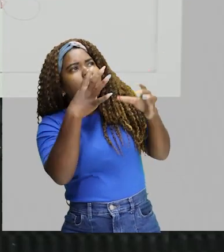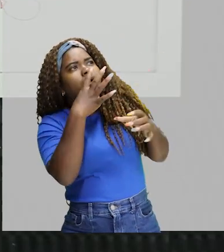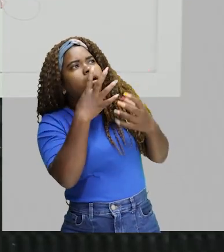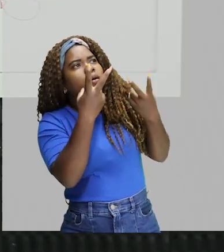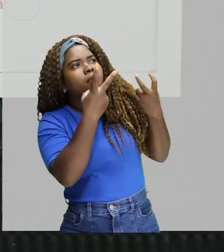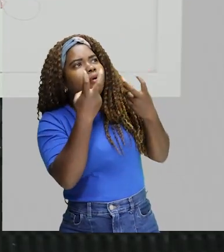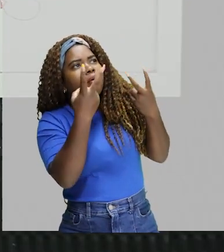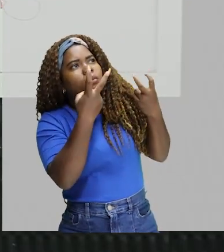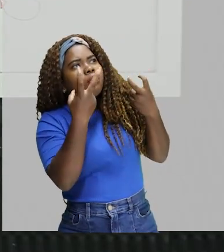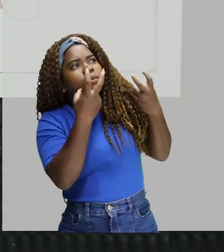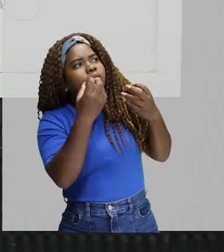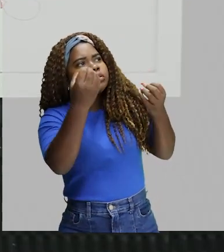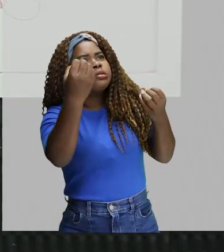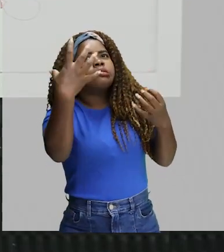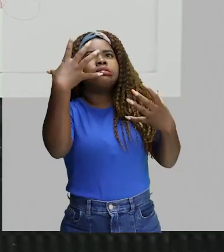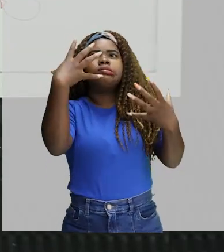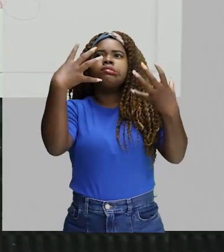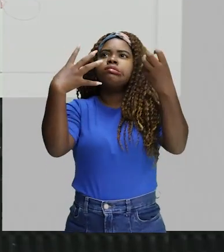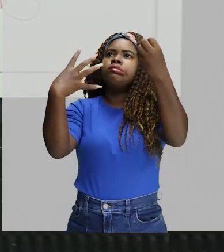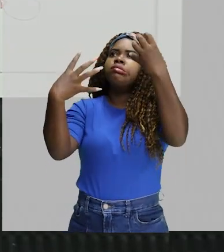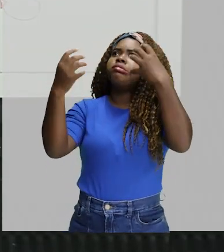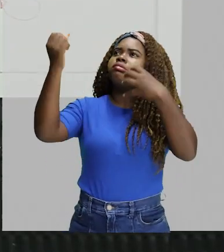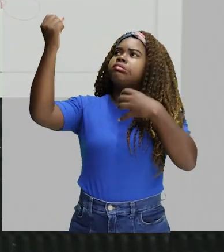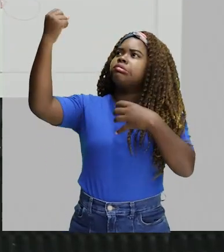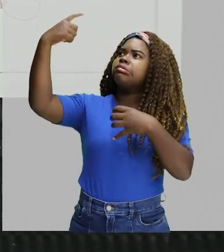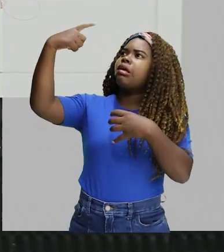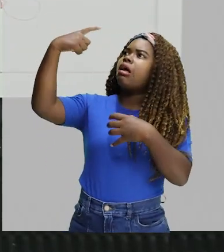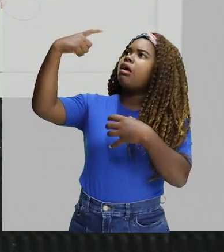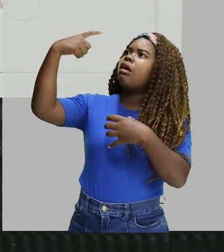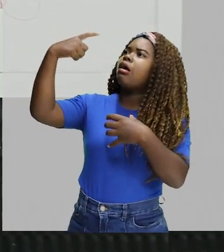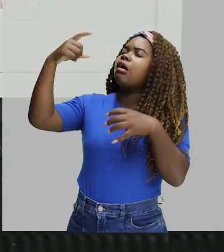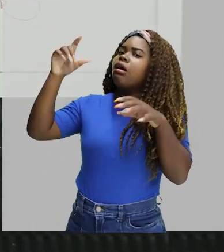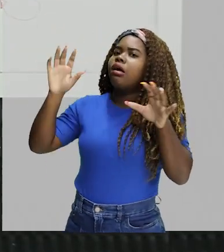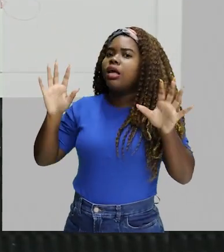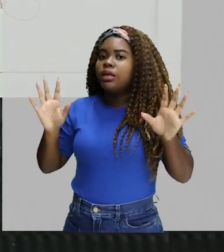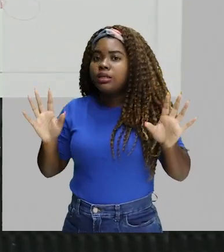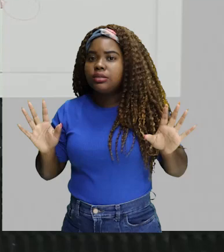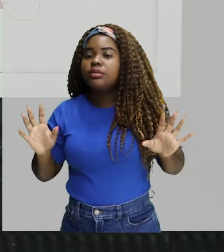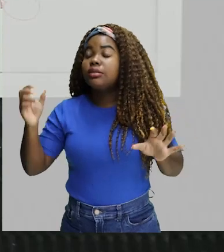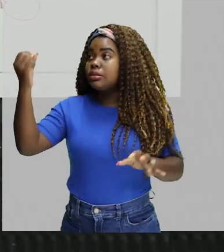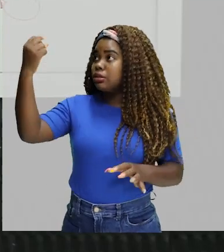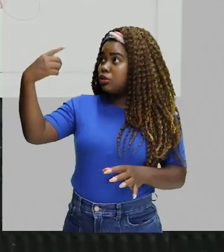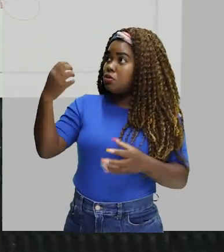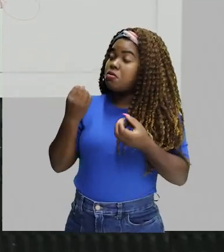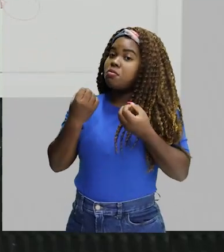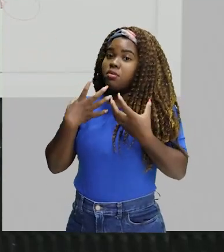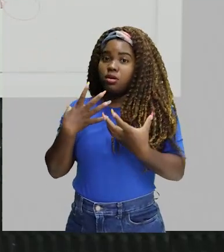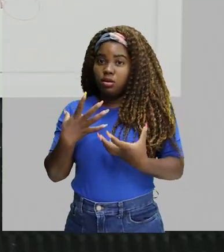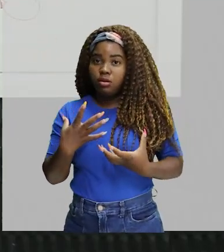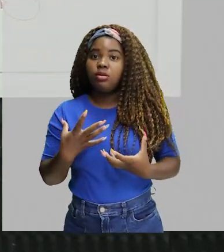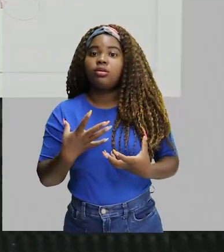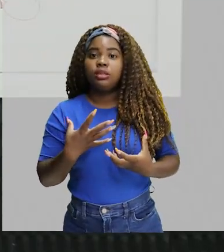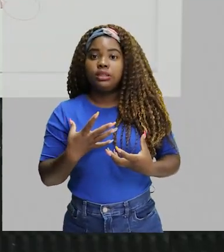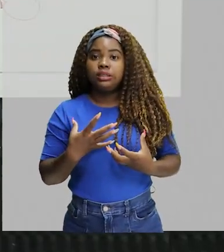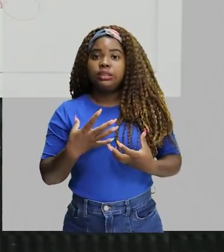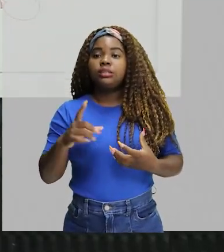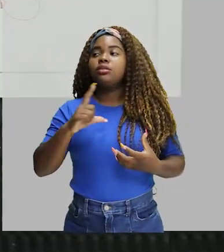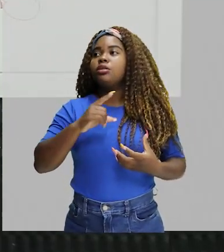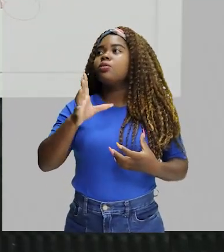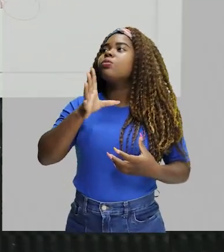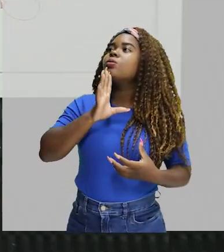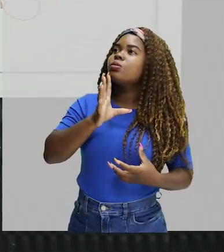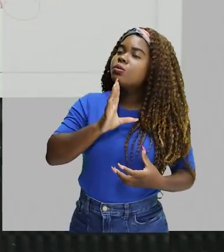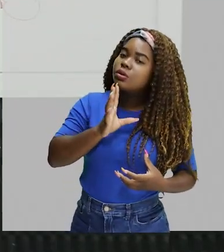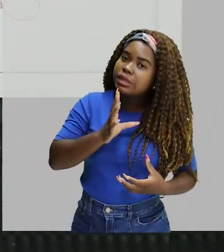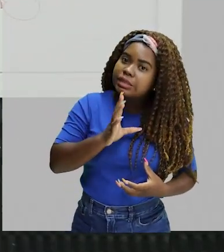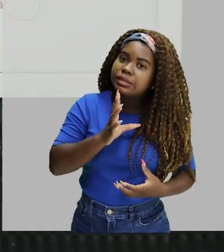enxergar, iluminado pela luz do sol, certo? E este sol, o supremo bem, vai trazer o conhecimento, e aí